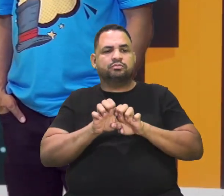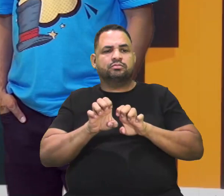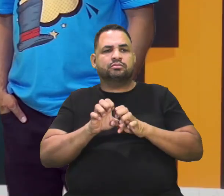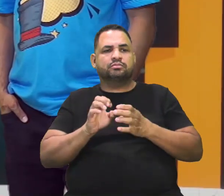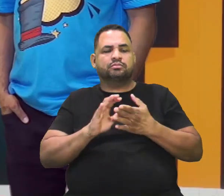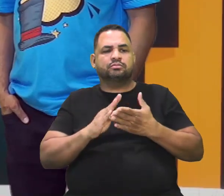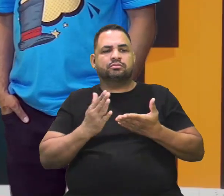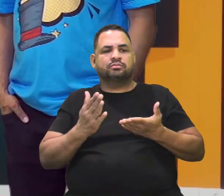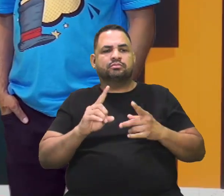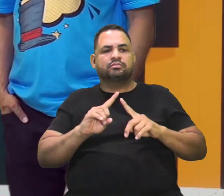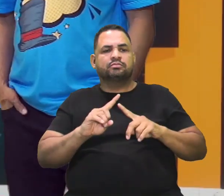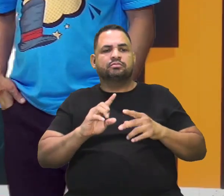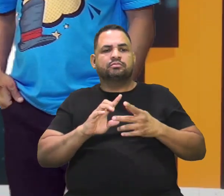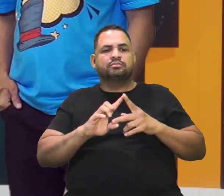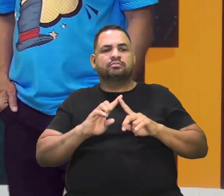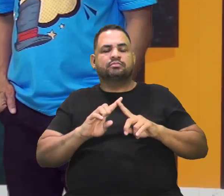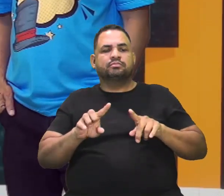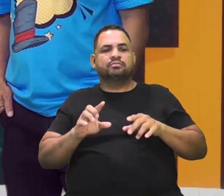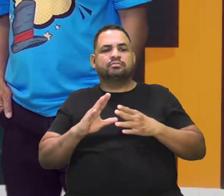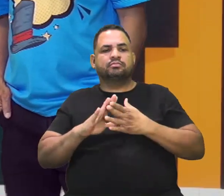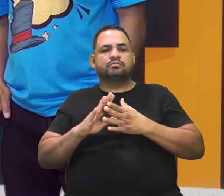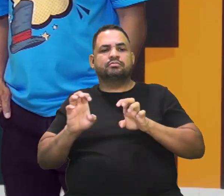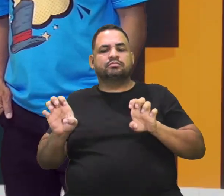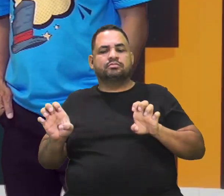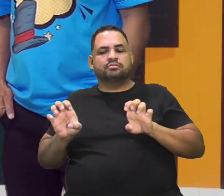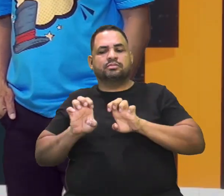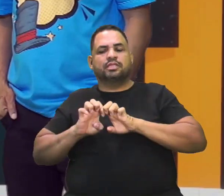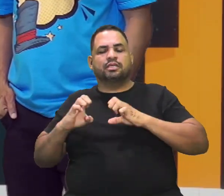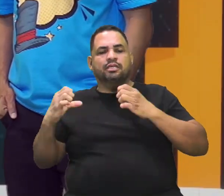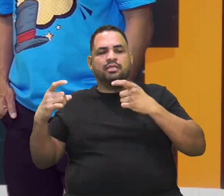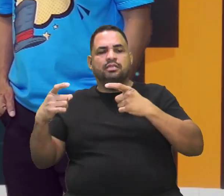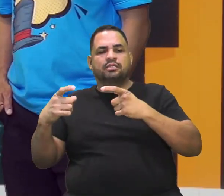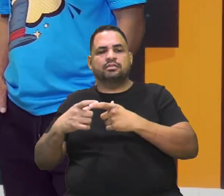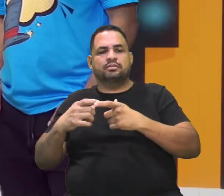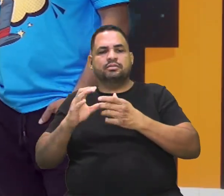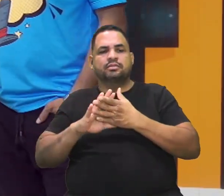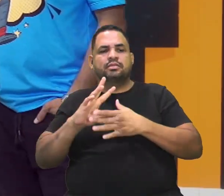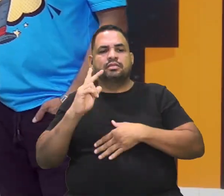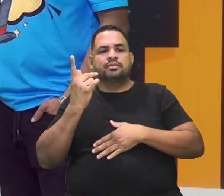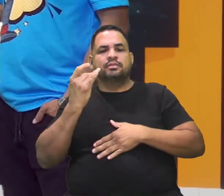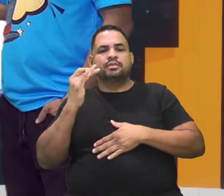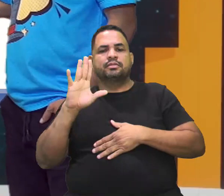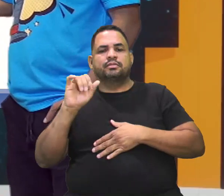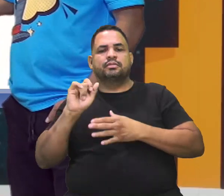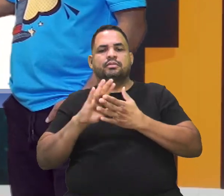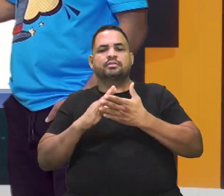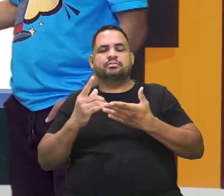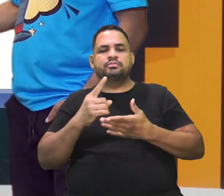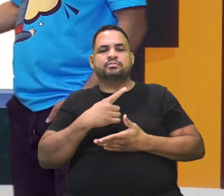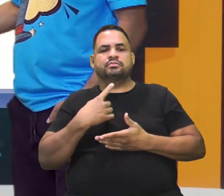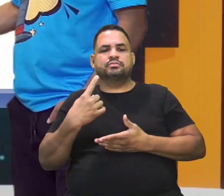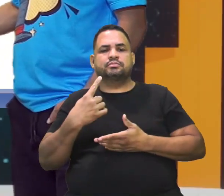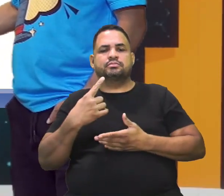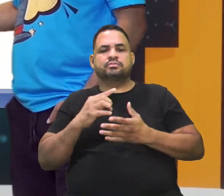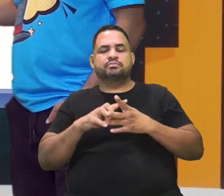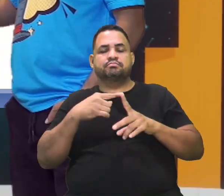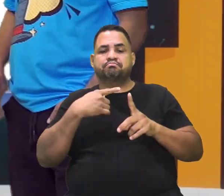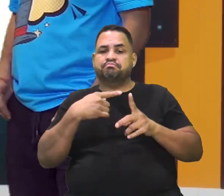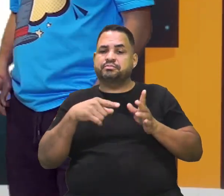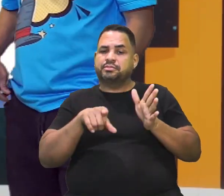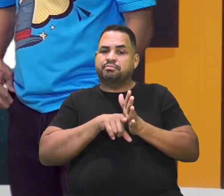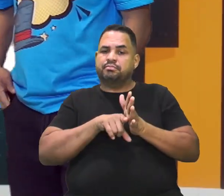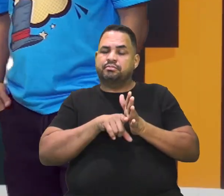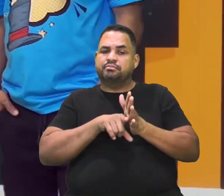sendo contemplado esse assunto, mas a elipse se difere da hipérbole apenas no sinal.